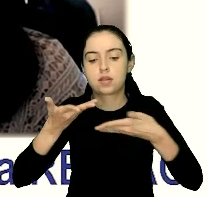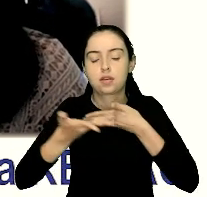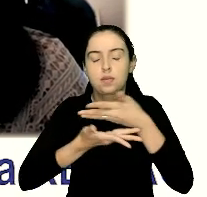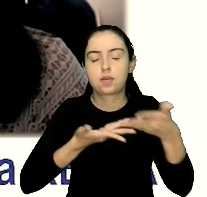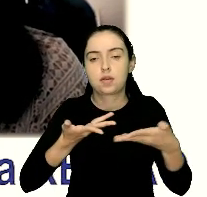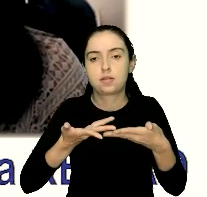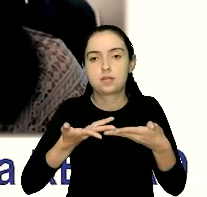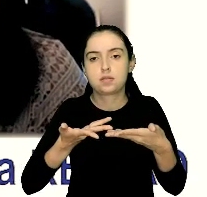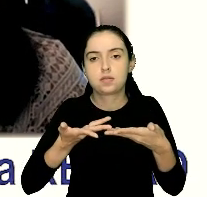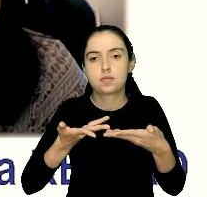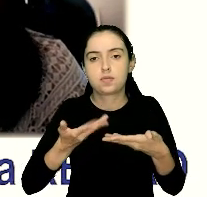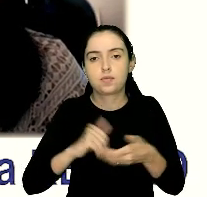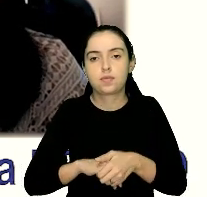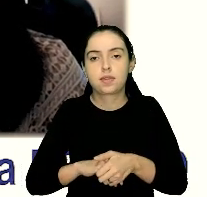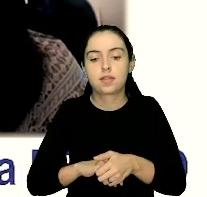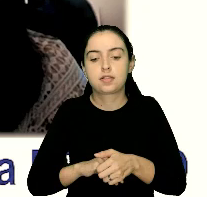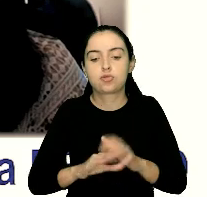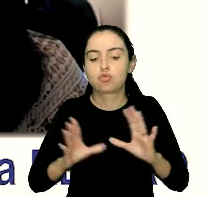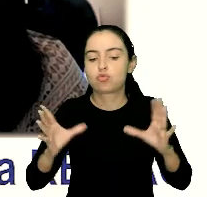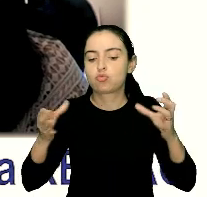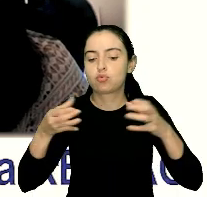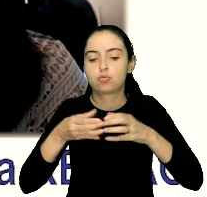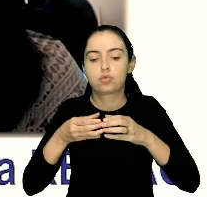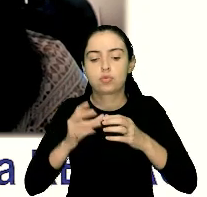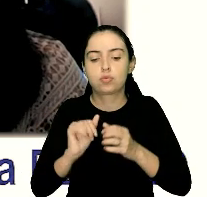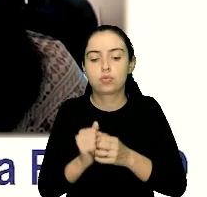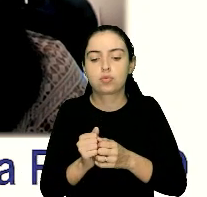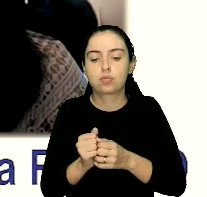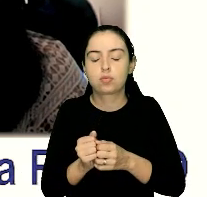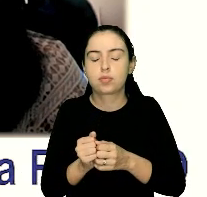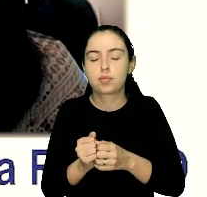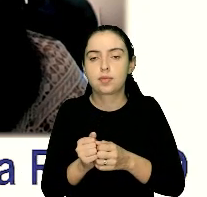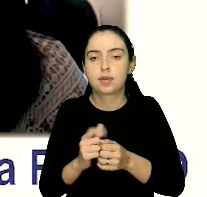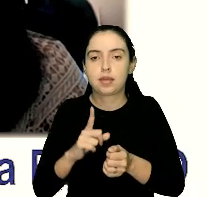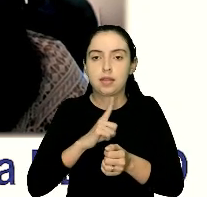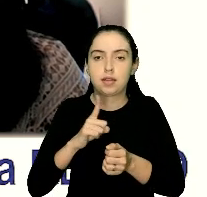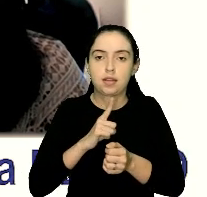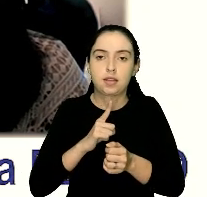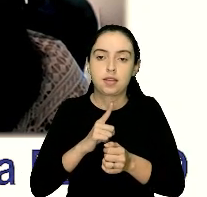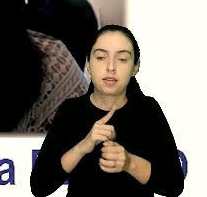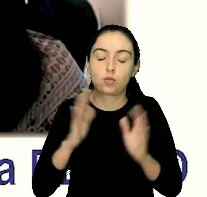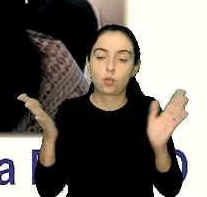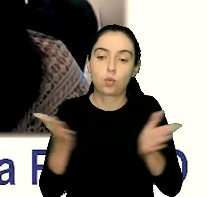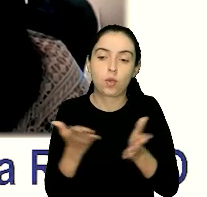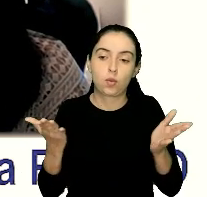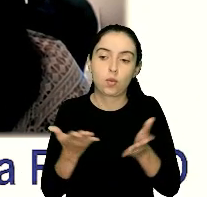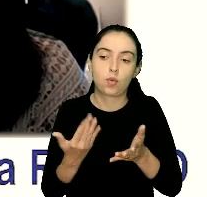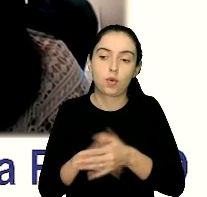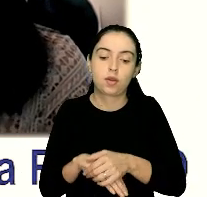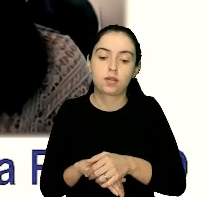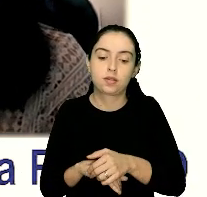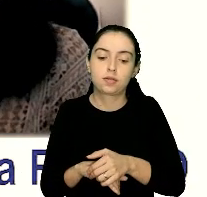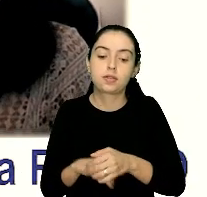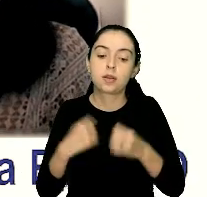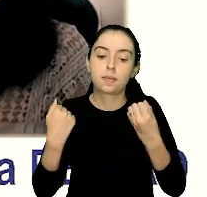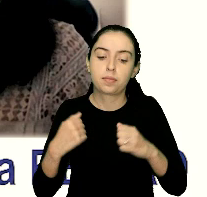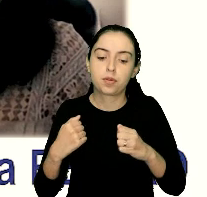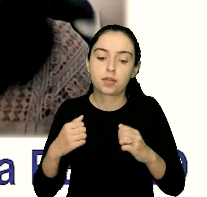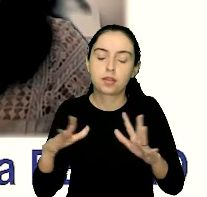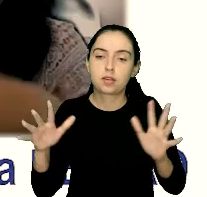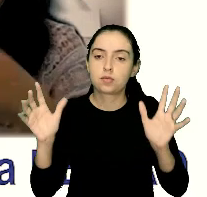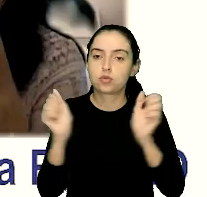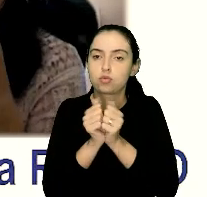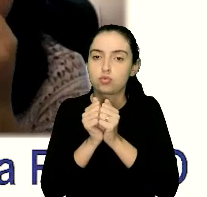efetiva que se dá no momento onde podemos nos reunir esse é